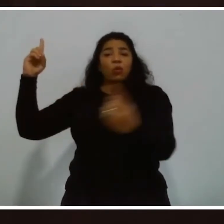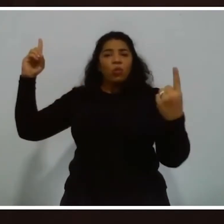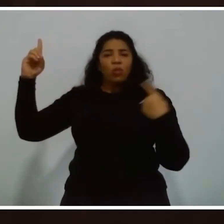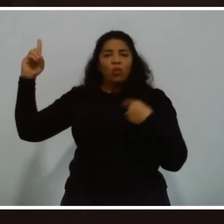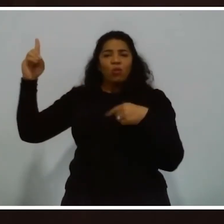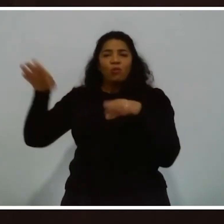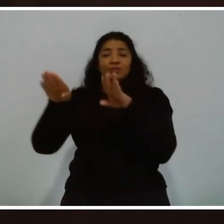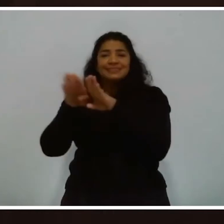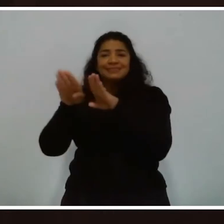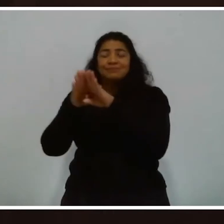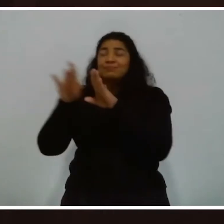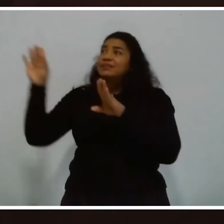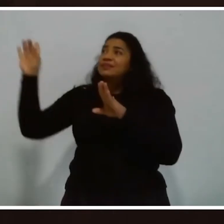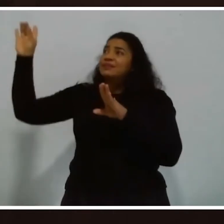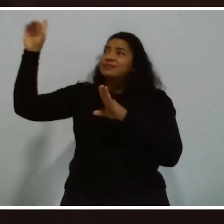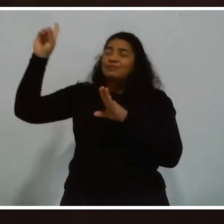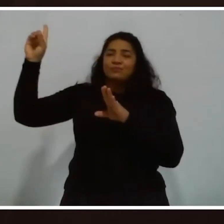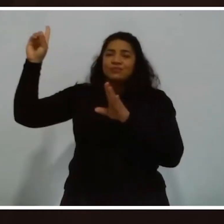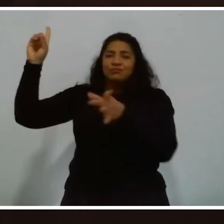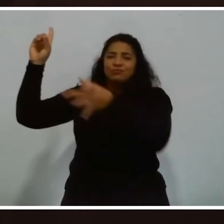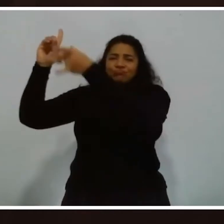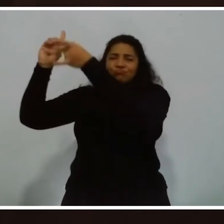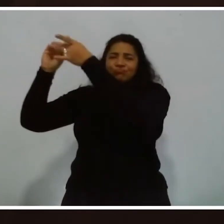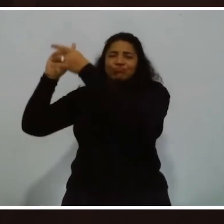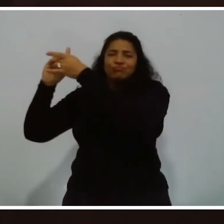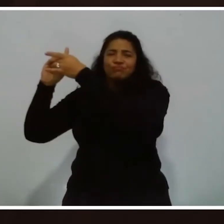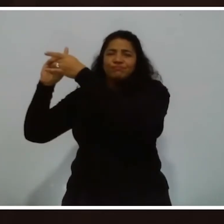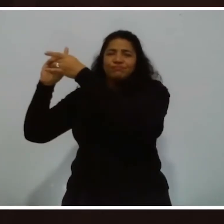Irmão, não é maravilhoso? Né?